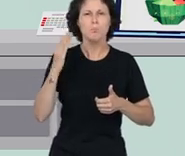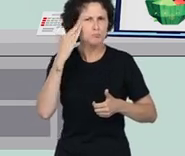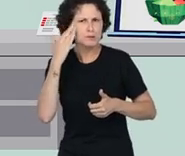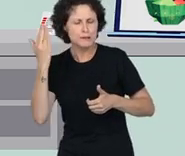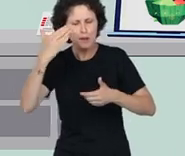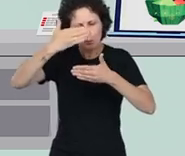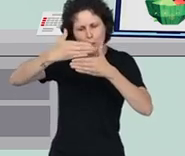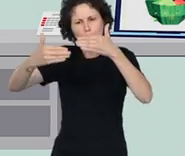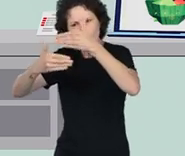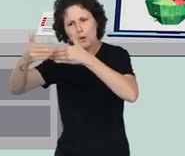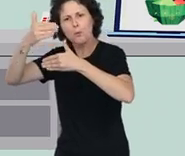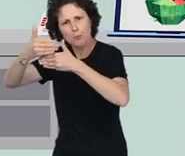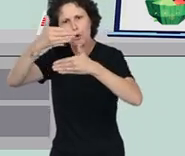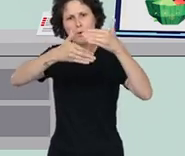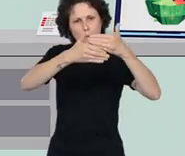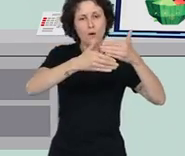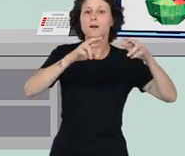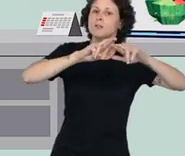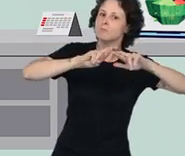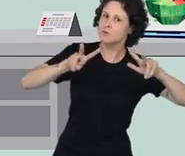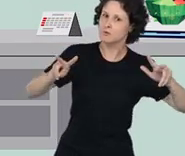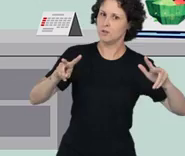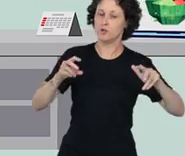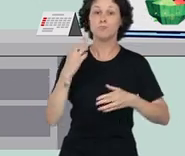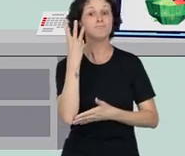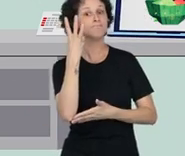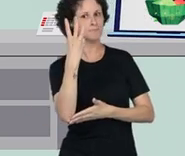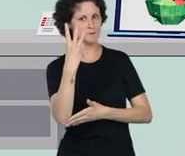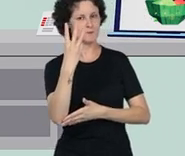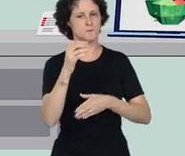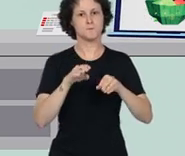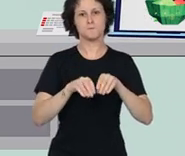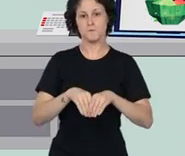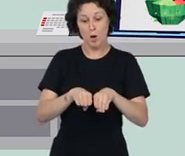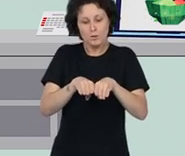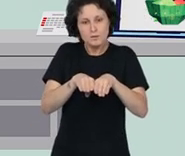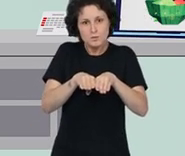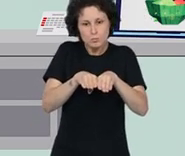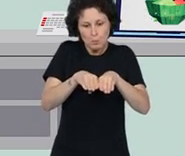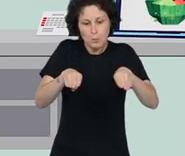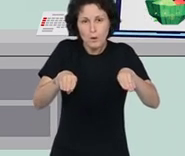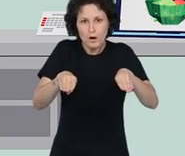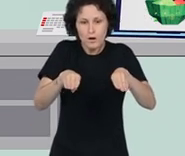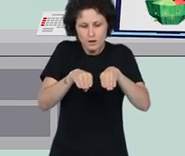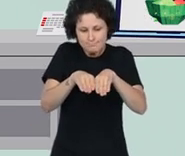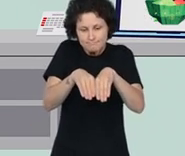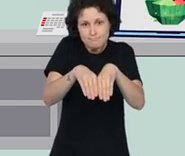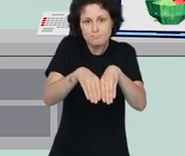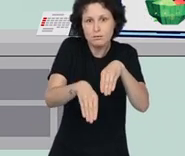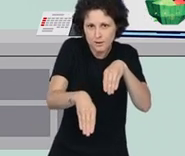mesmo? Os movimentos das placas tectônicas são de três tipos: os movimentos transformantes,